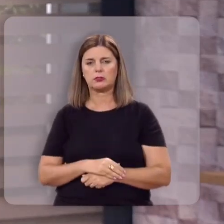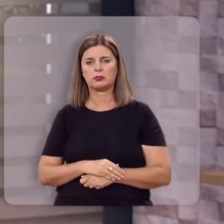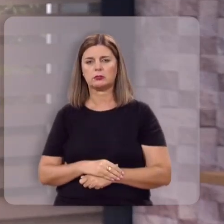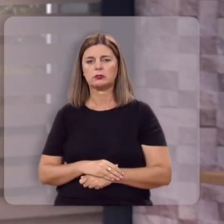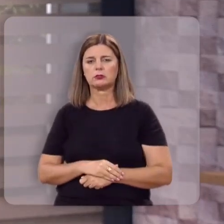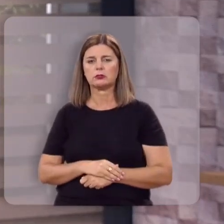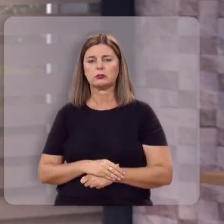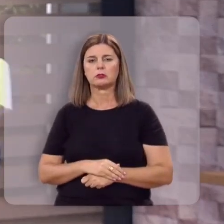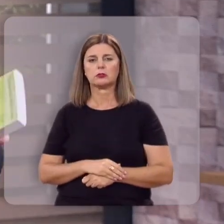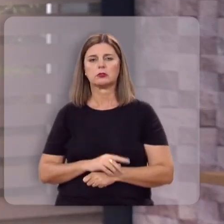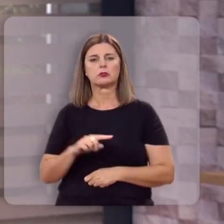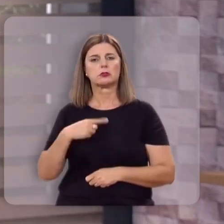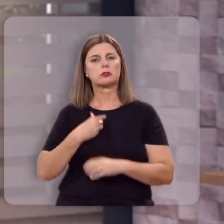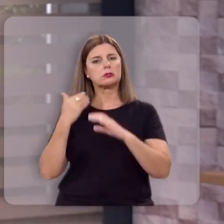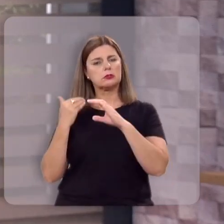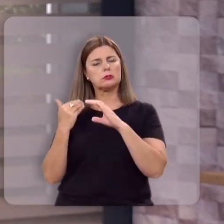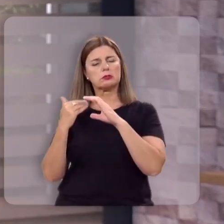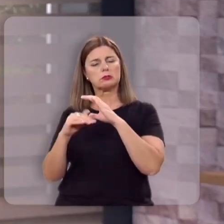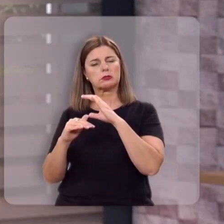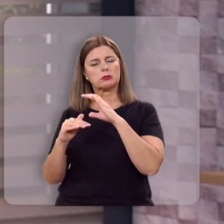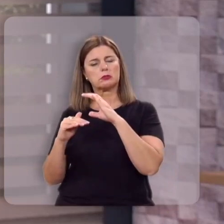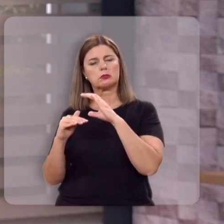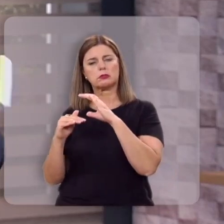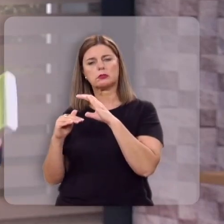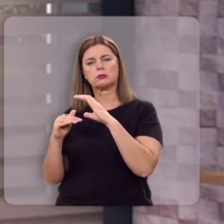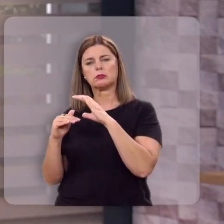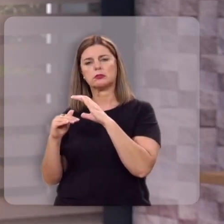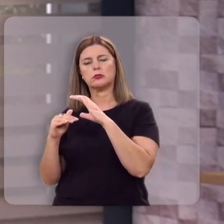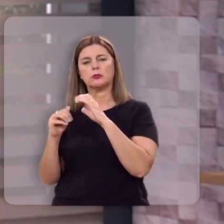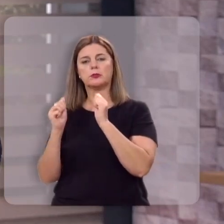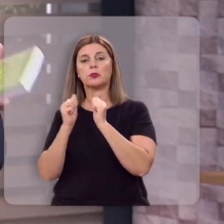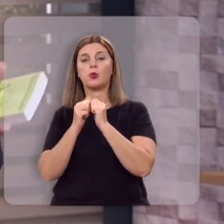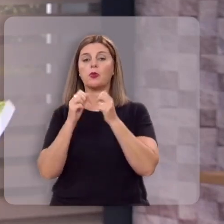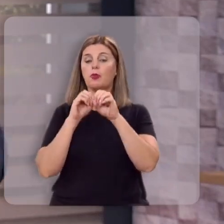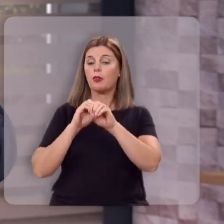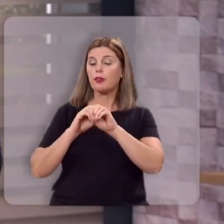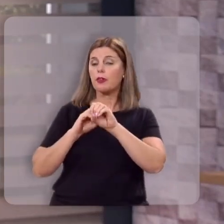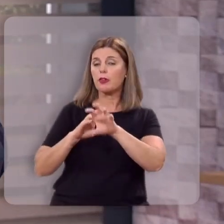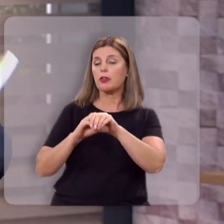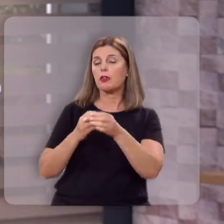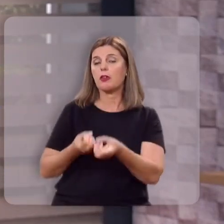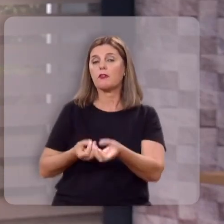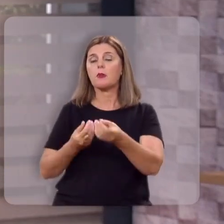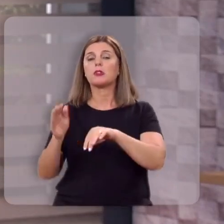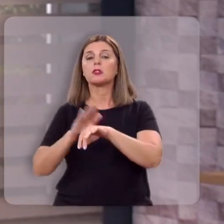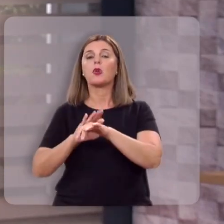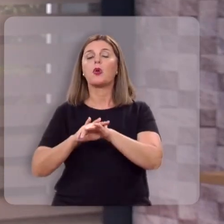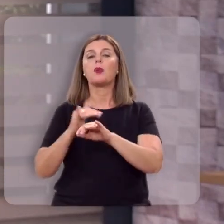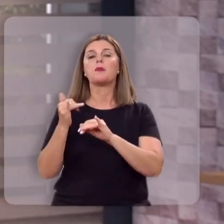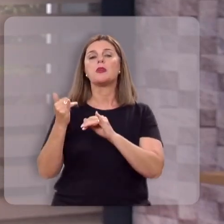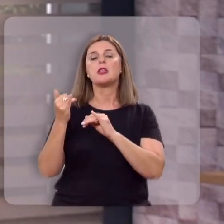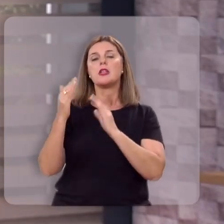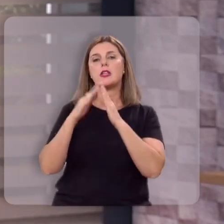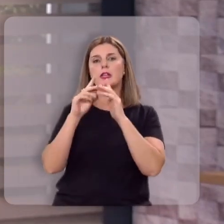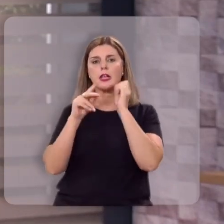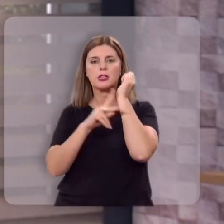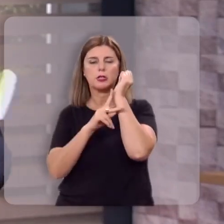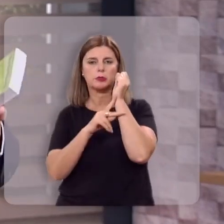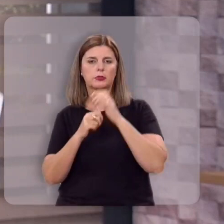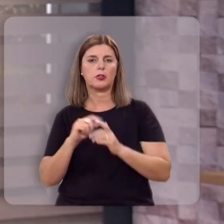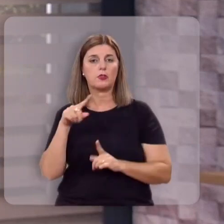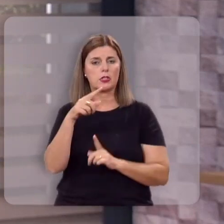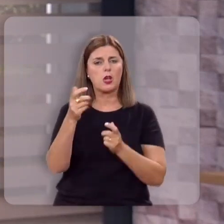gostaria de receber esse presente. Nós vamos encaminhar até a sua casa, junto com uma série de informações a respeito da nossa igreja, para